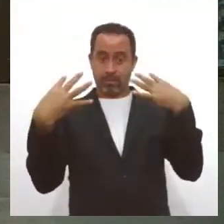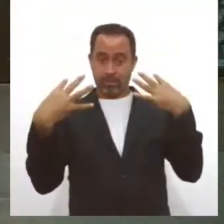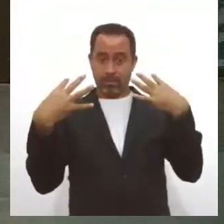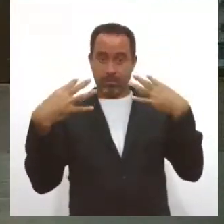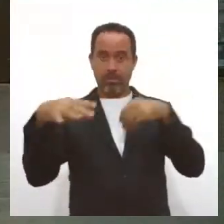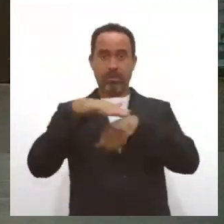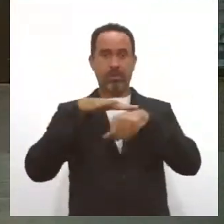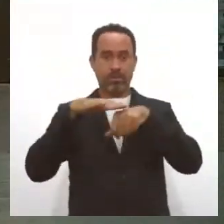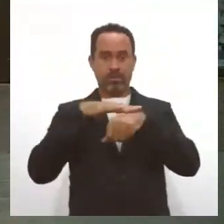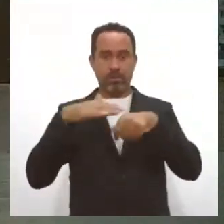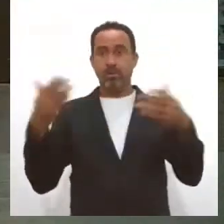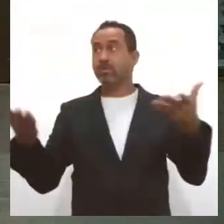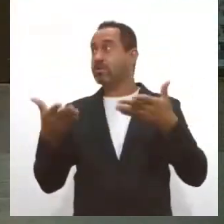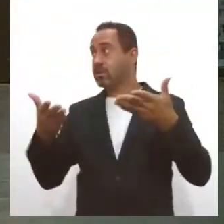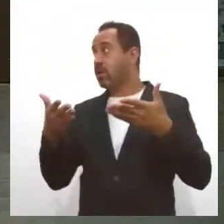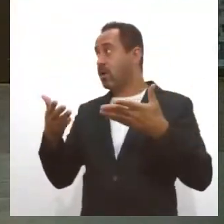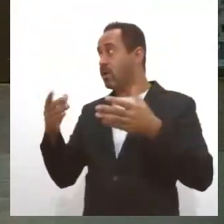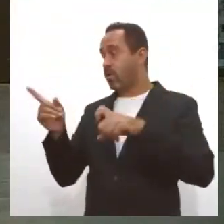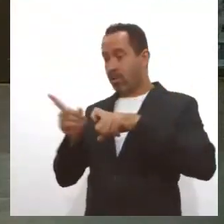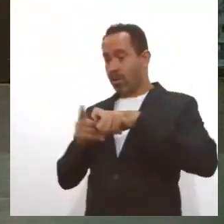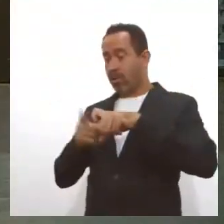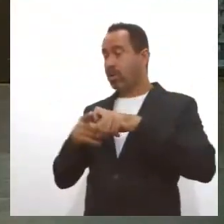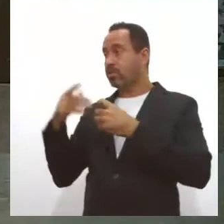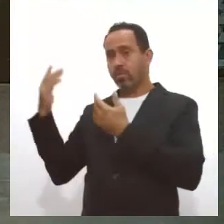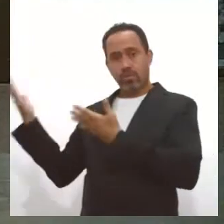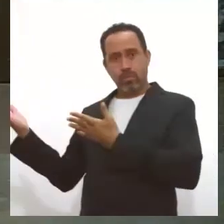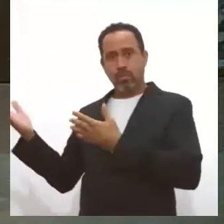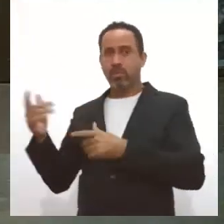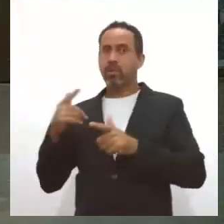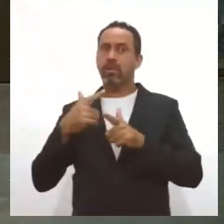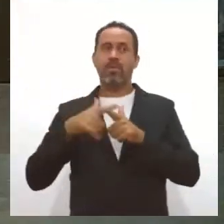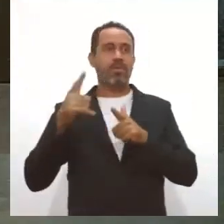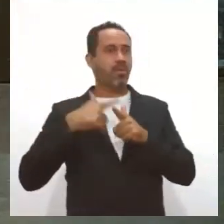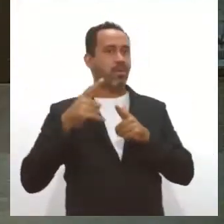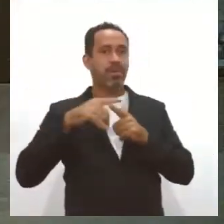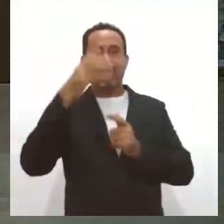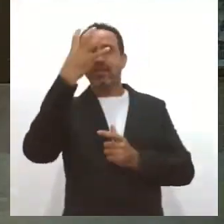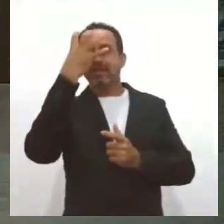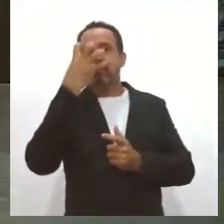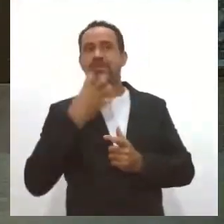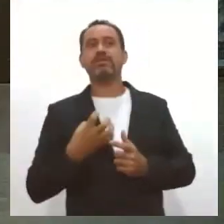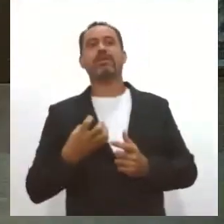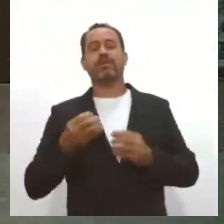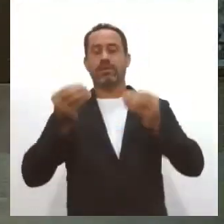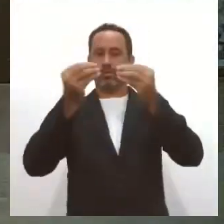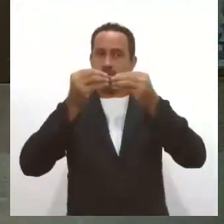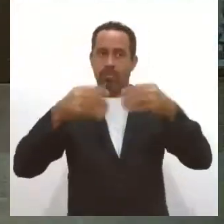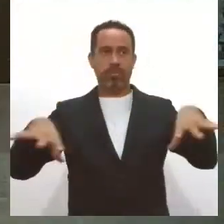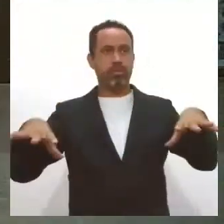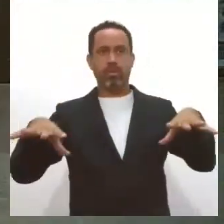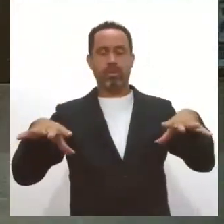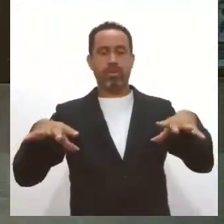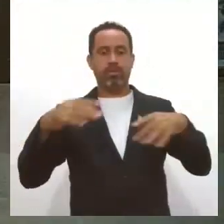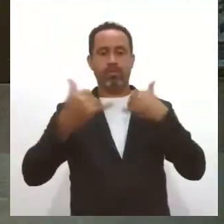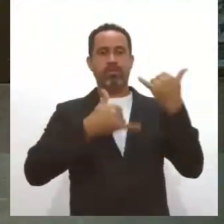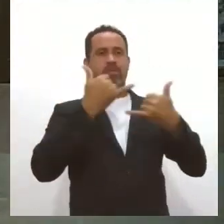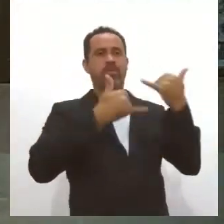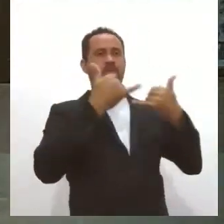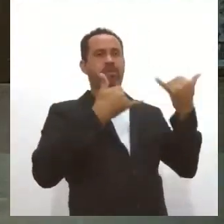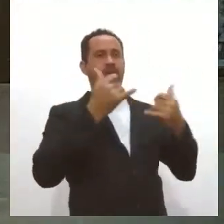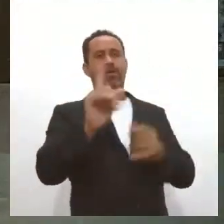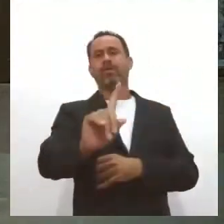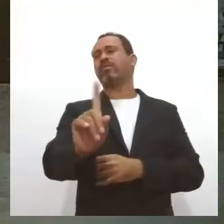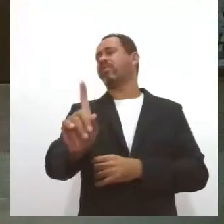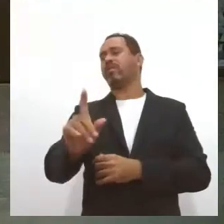conversa que a gente está tendo aqui agora com a doutora Elza Missana. A situação não está fácil, então não devemos brincar, né? Muitas pessoas ficam nessa de,